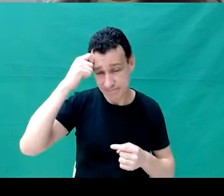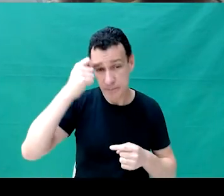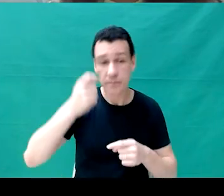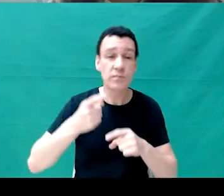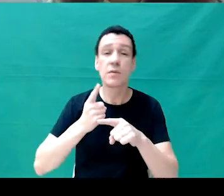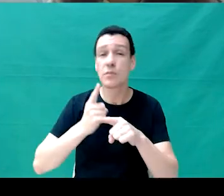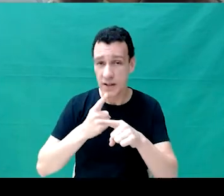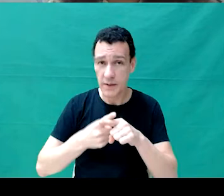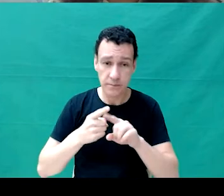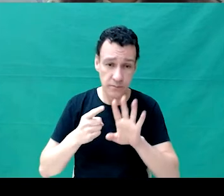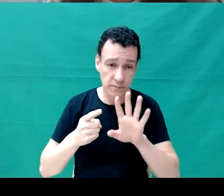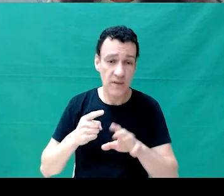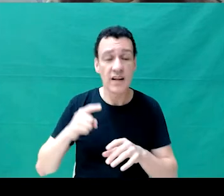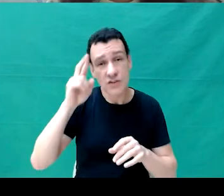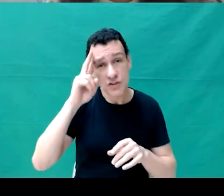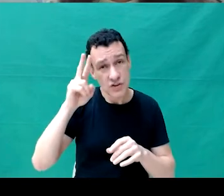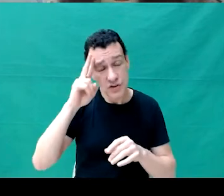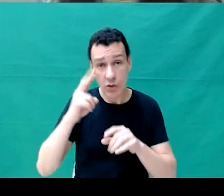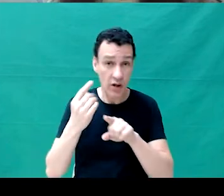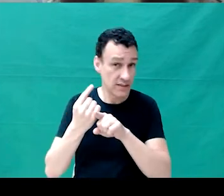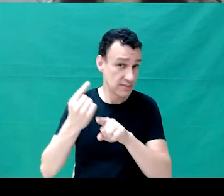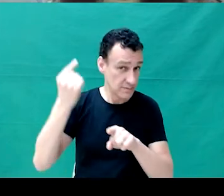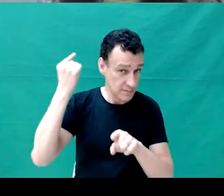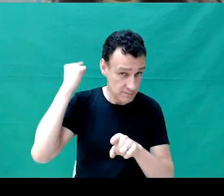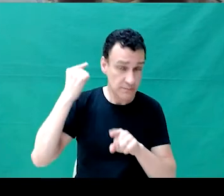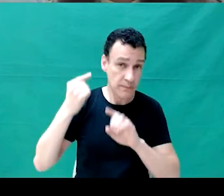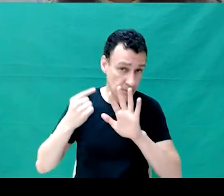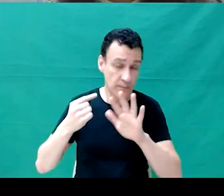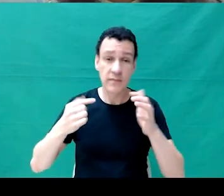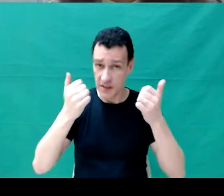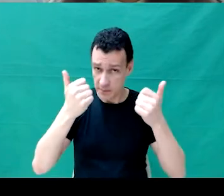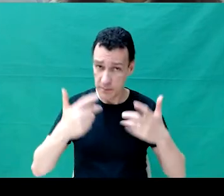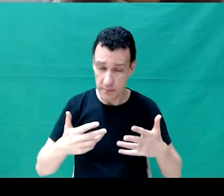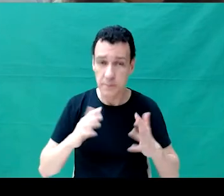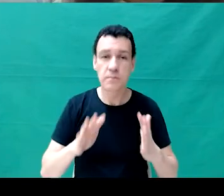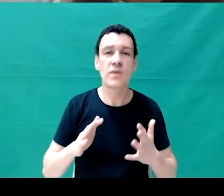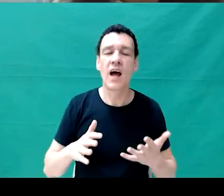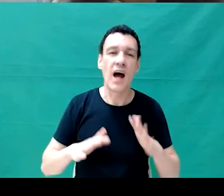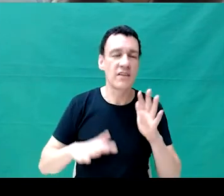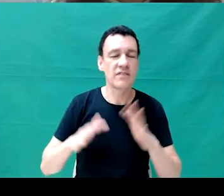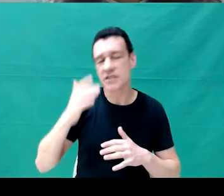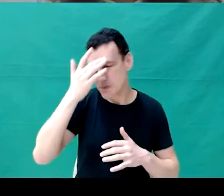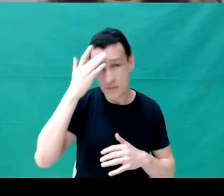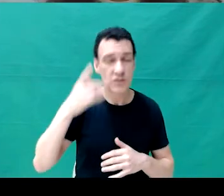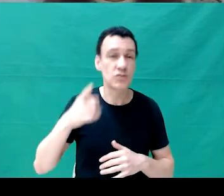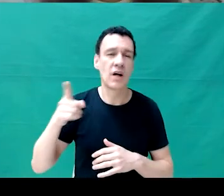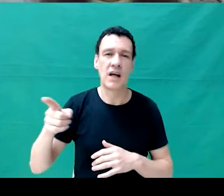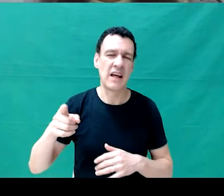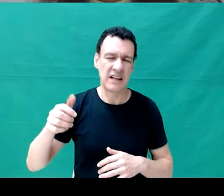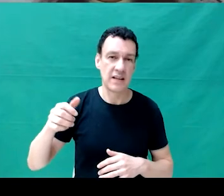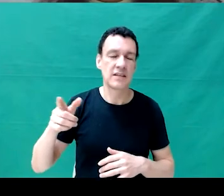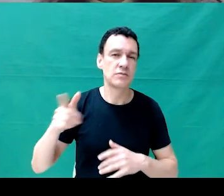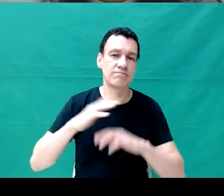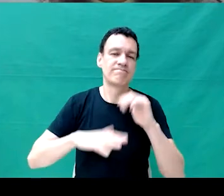contexto histórico também, que uma pessoa, quando ela era definida como incompetente ou uma